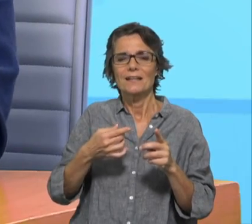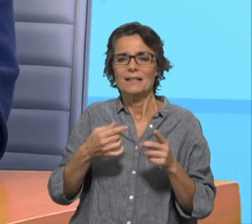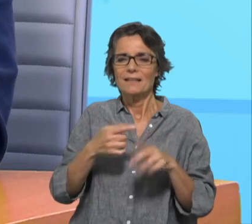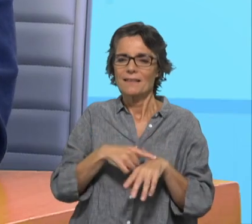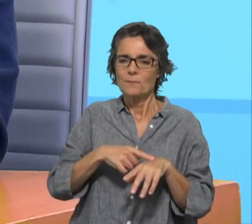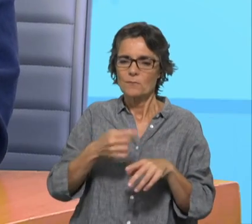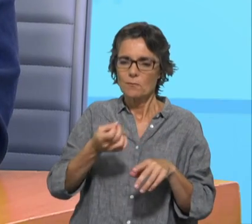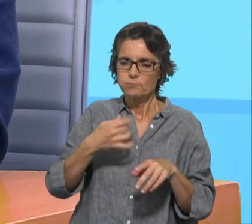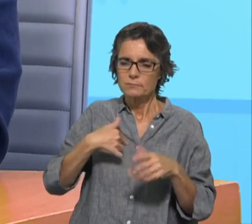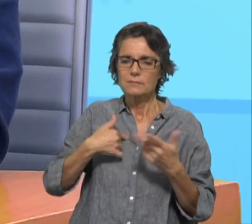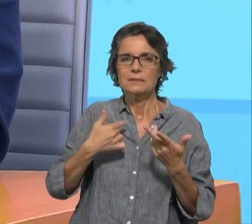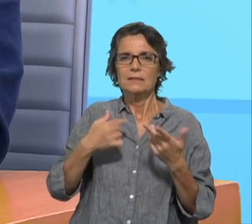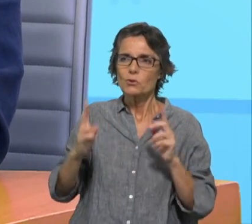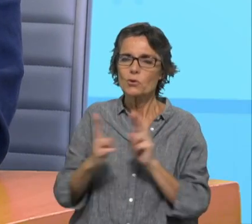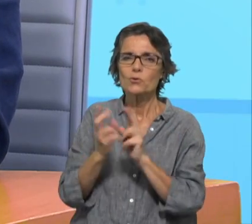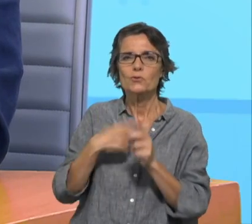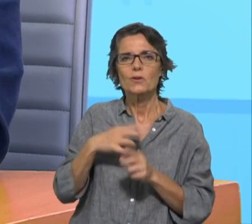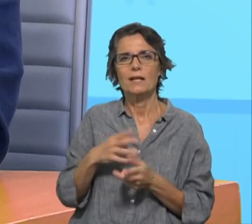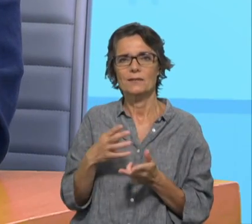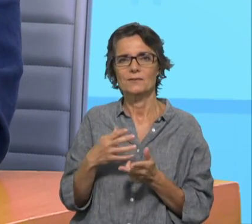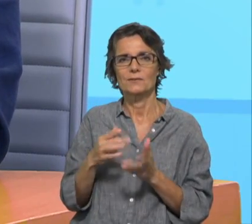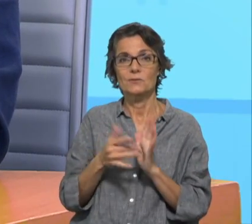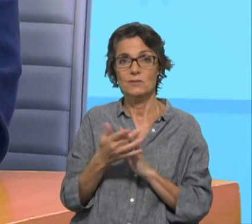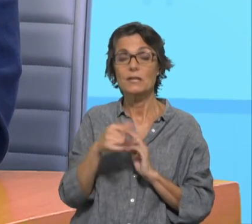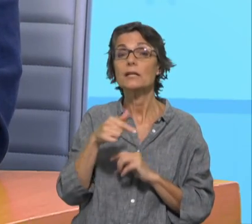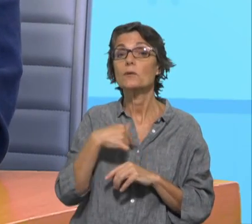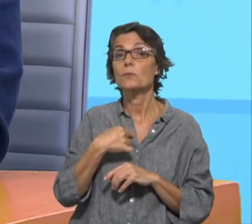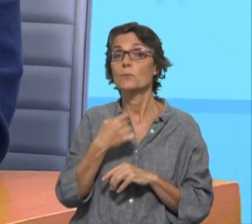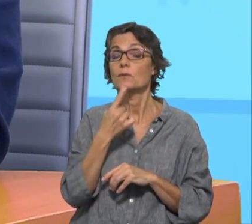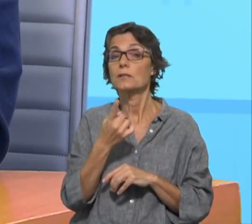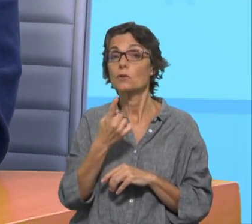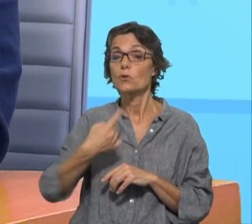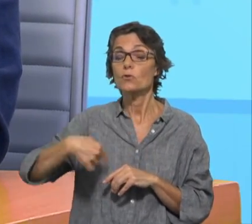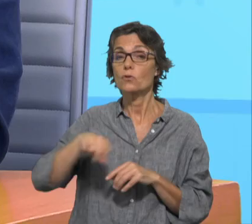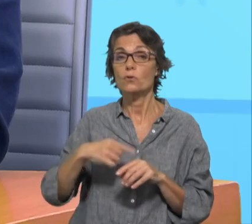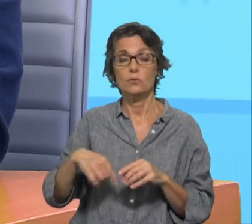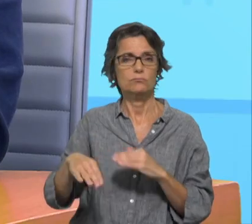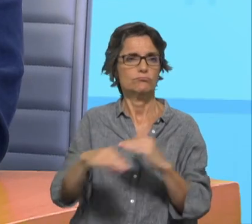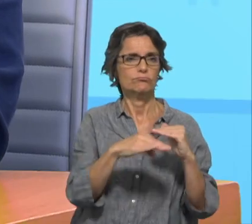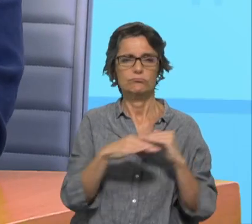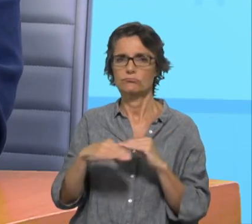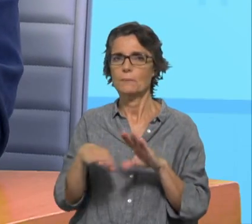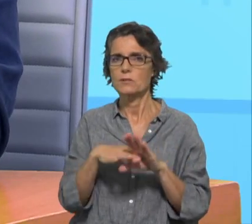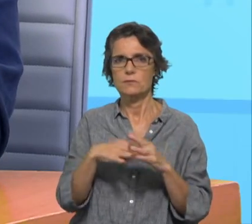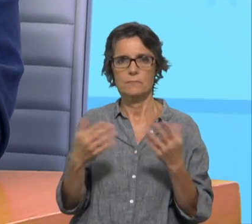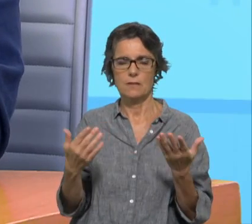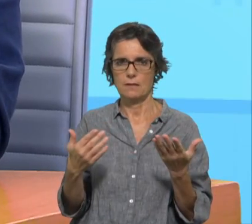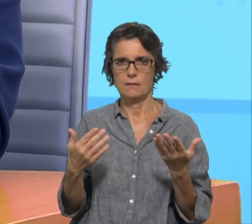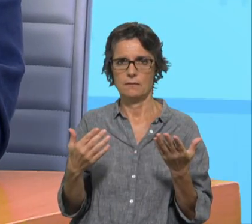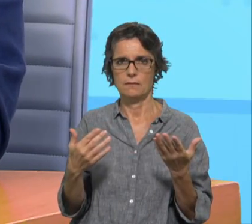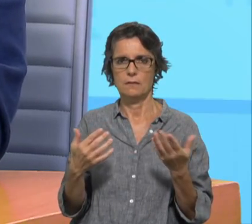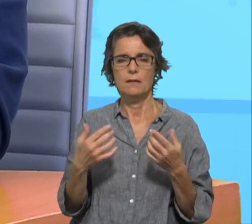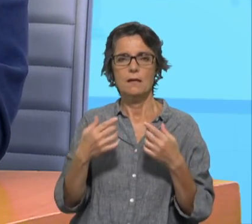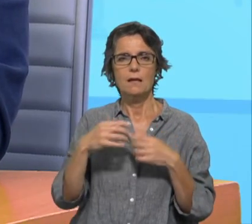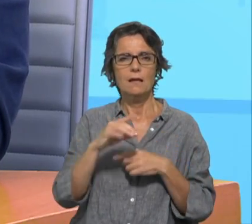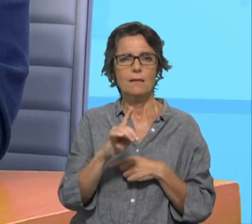diocese, nas ações de formação, chamo muito a atenção. Todos somos participantes, não fazemos todos o mesmo, mas não somos os atores principais.